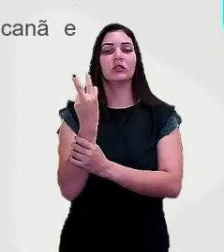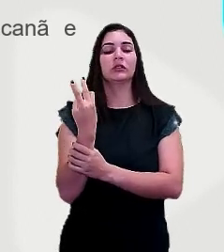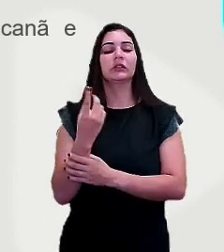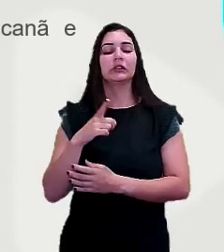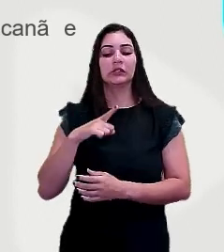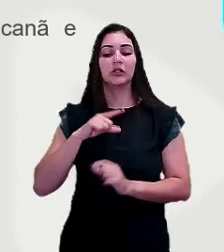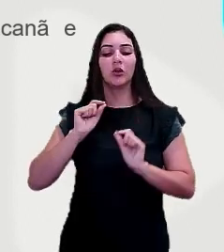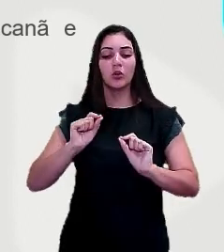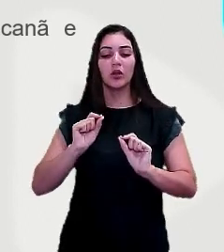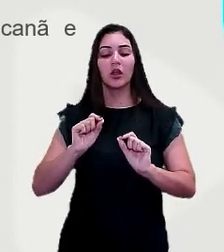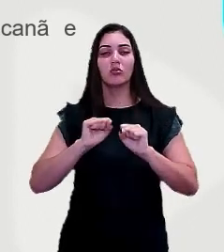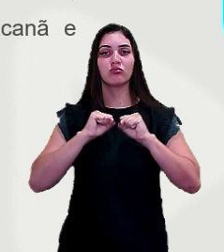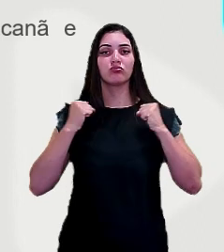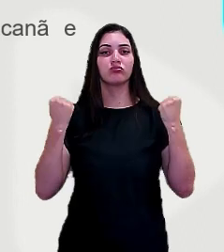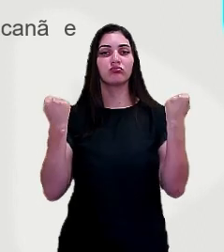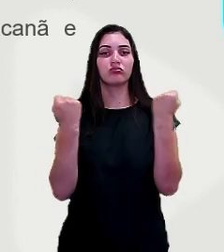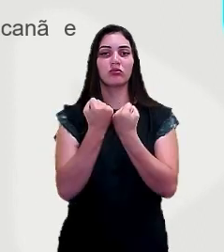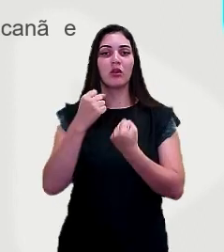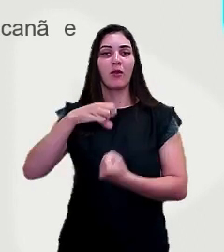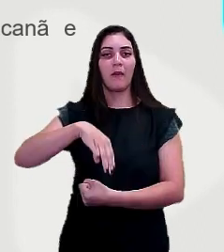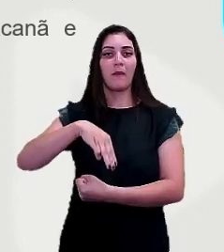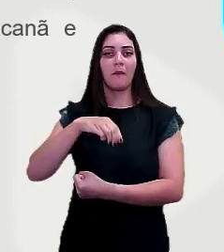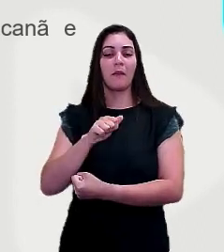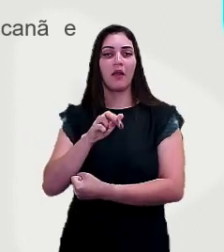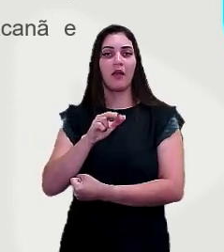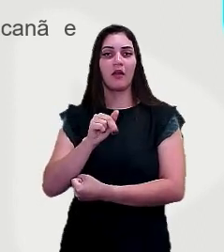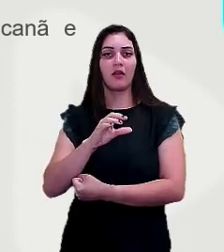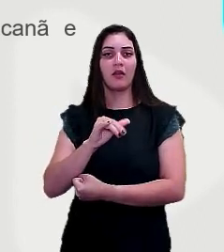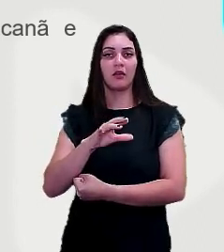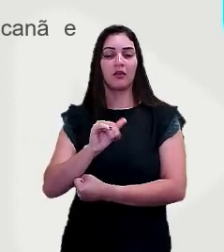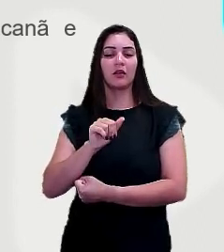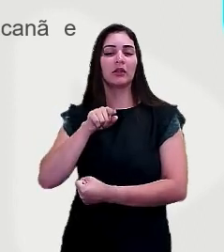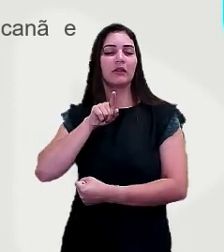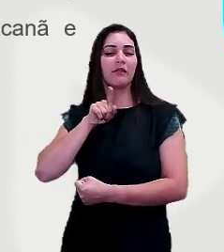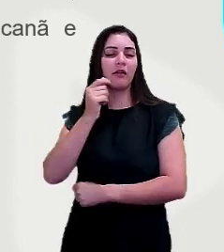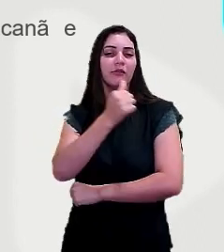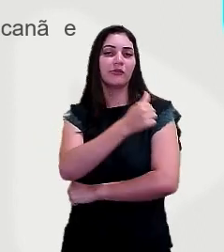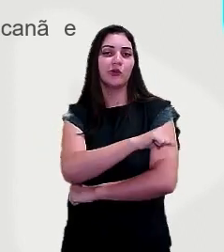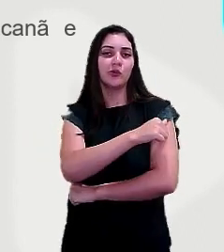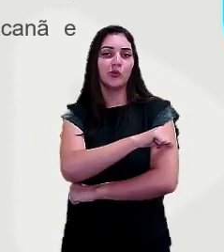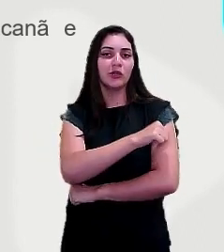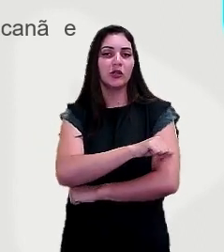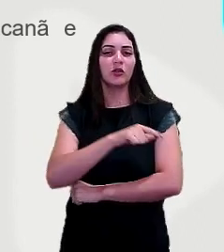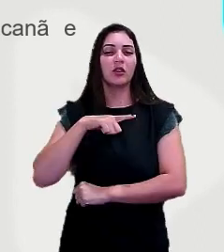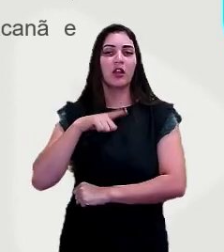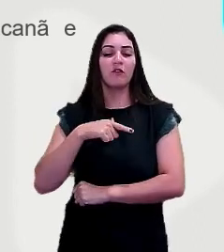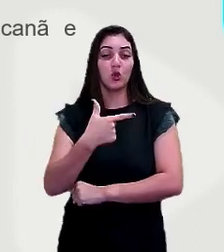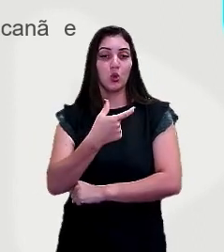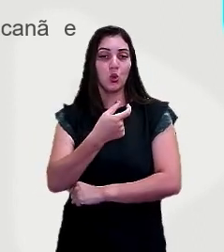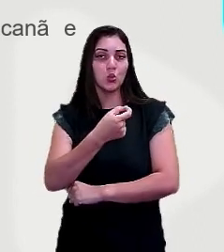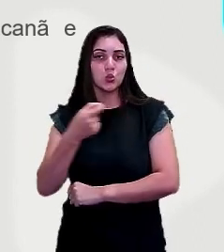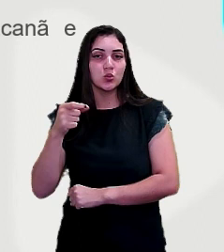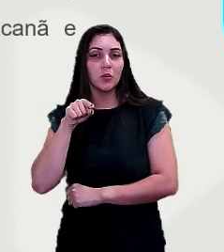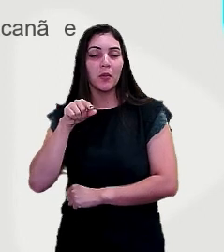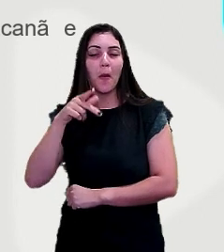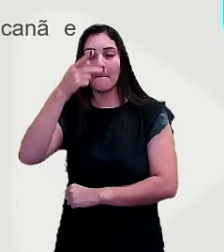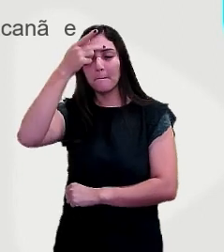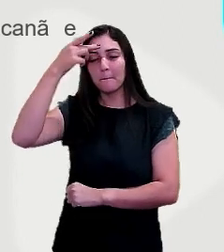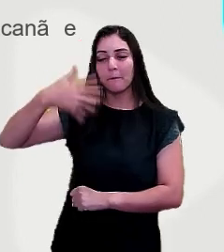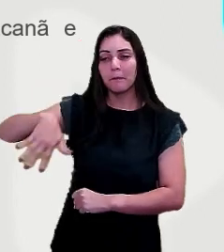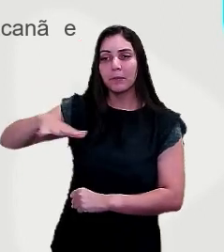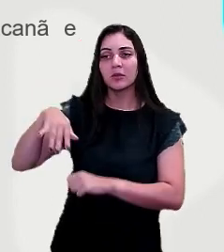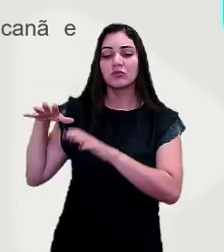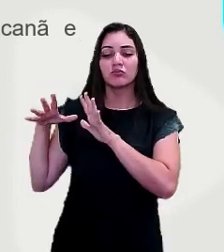recém-construído Maracanã, no Rio de Janeiro, e contou com a presença de 200 mil pessoas. No entanto, a Celeste